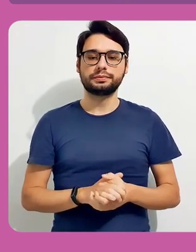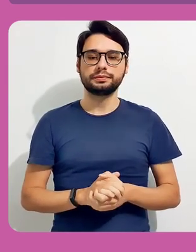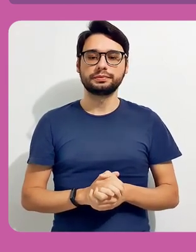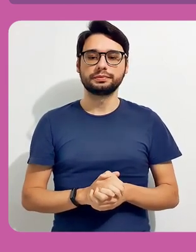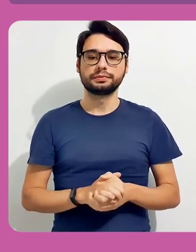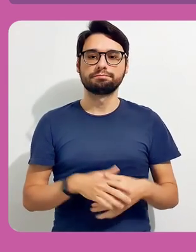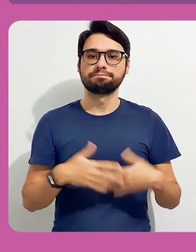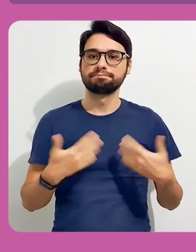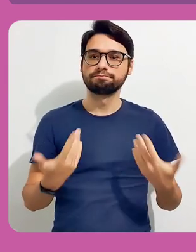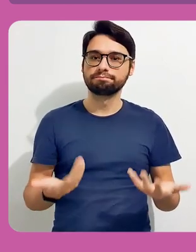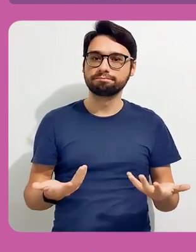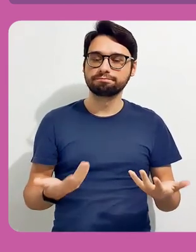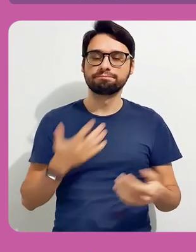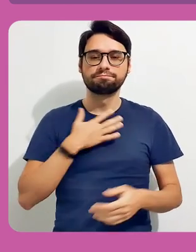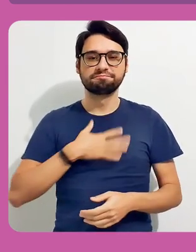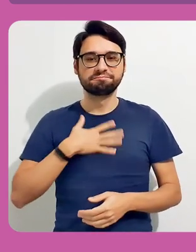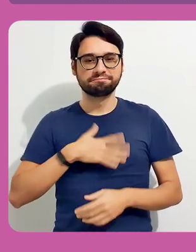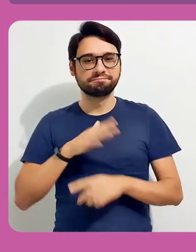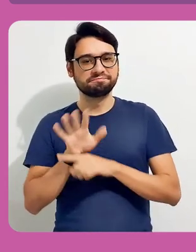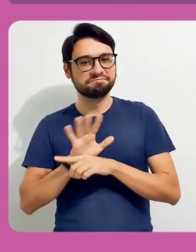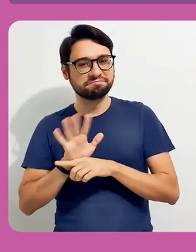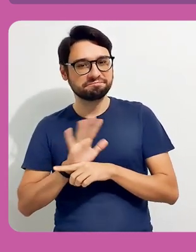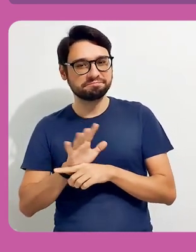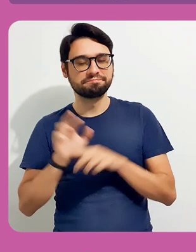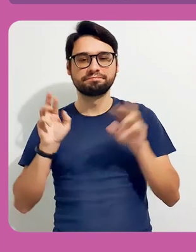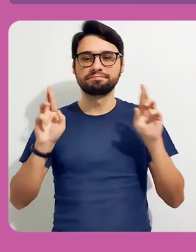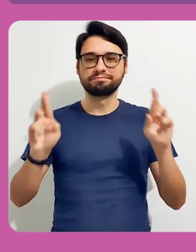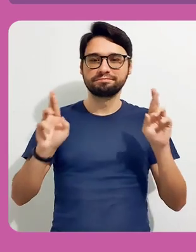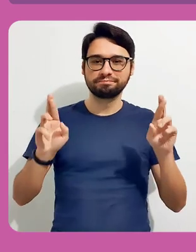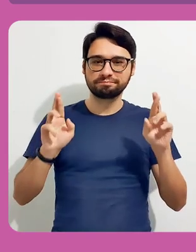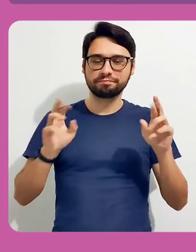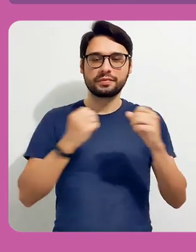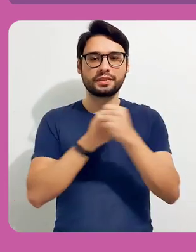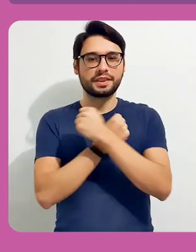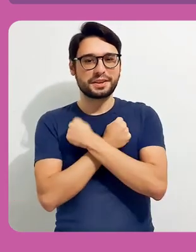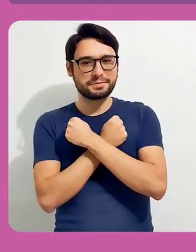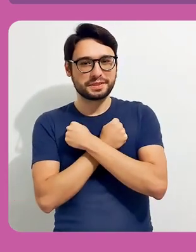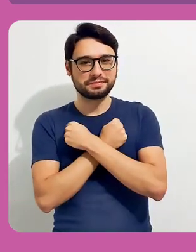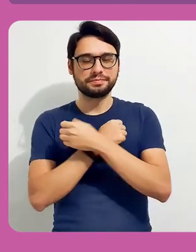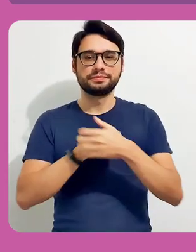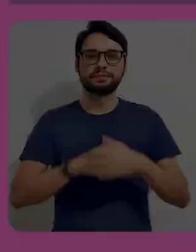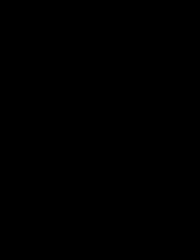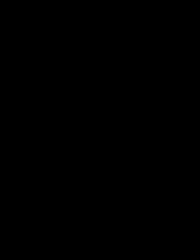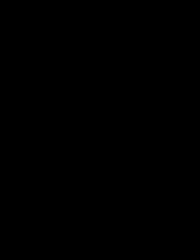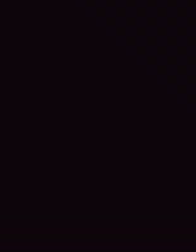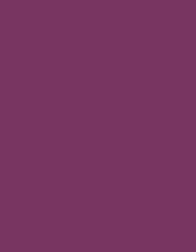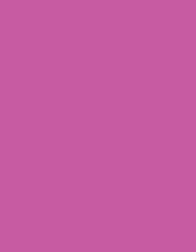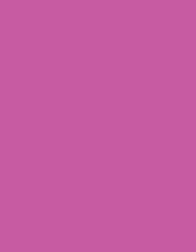Espero que tenham gostado desse vídeo. Um abraço e.